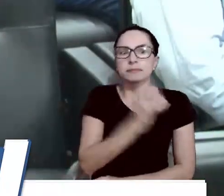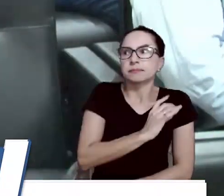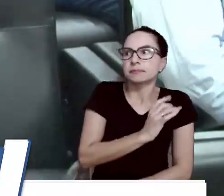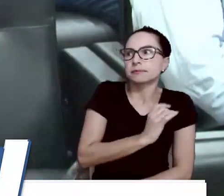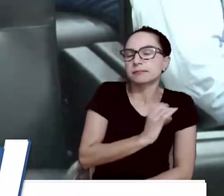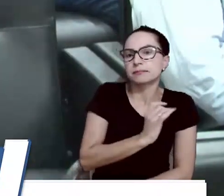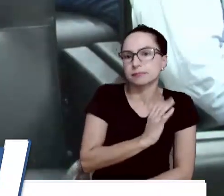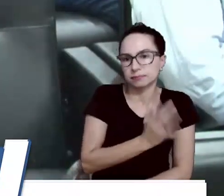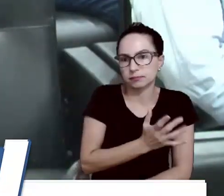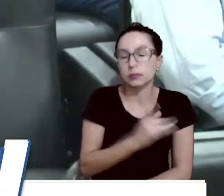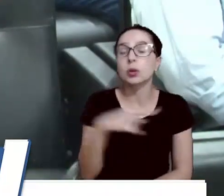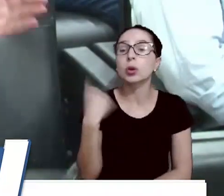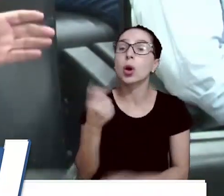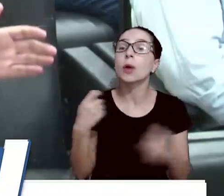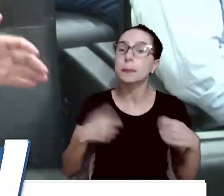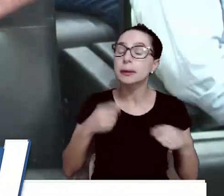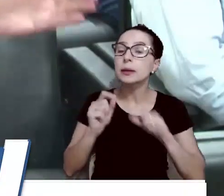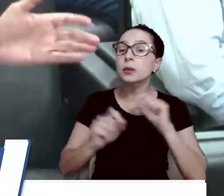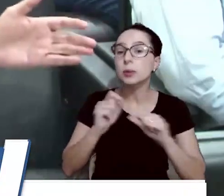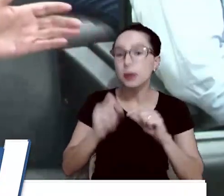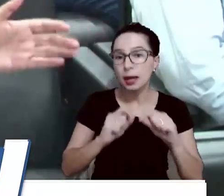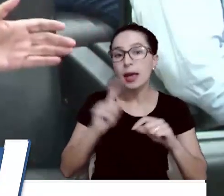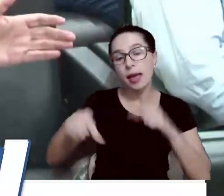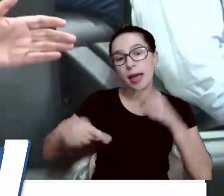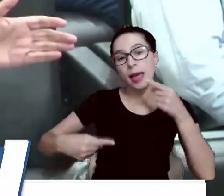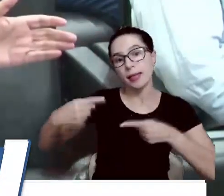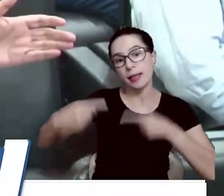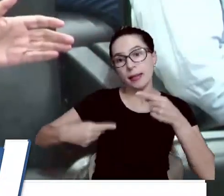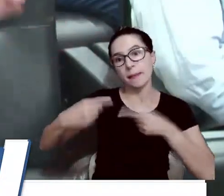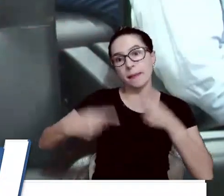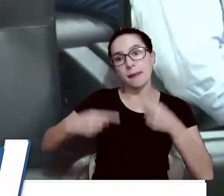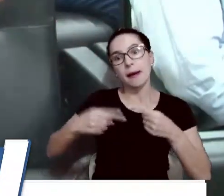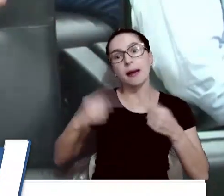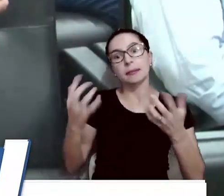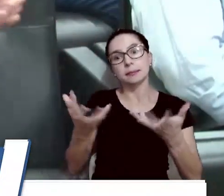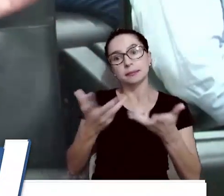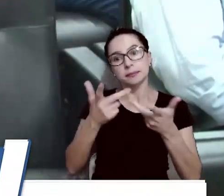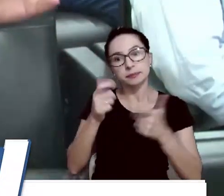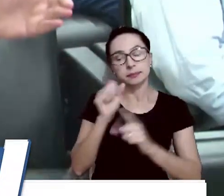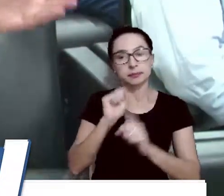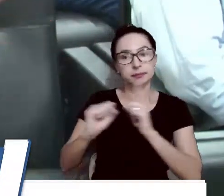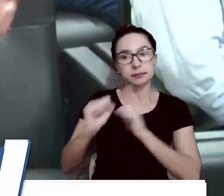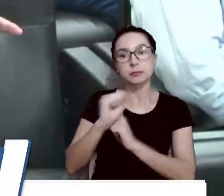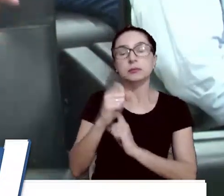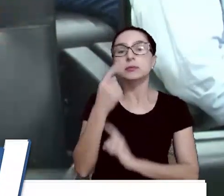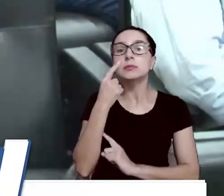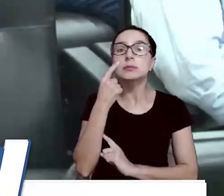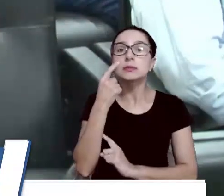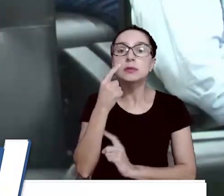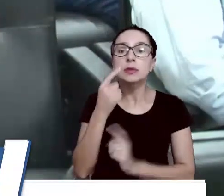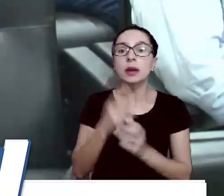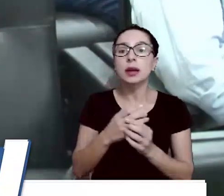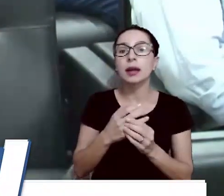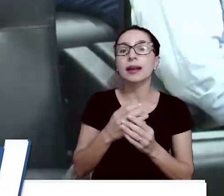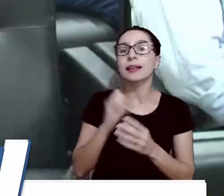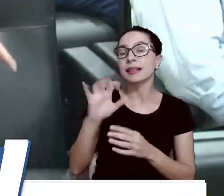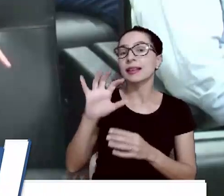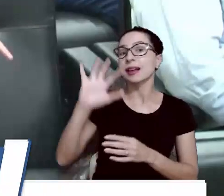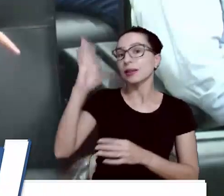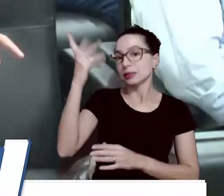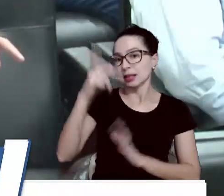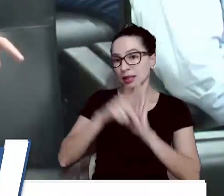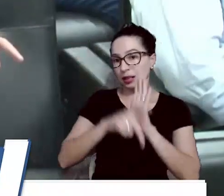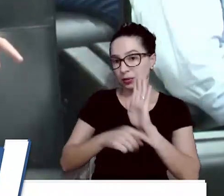nós precisamos fazer? É um debate amplo com a sociedade para ver, porque quando chega um projeto de subsídio